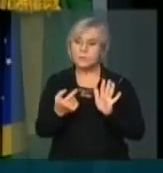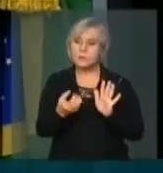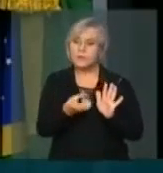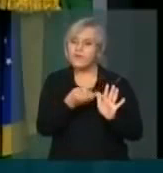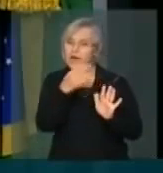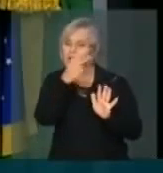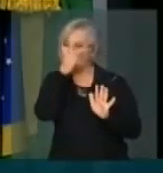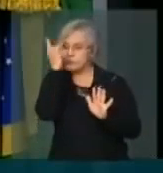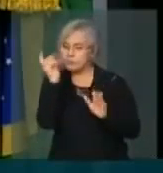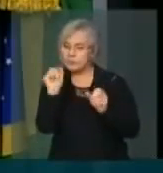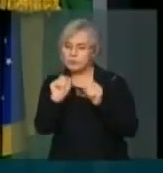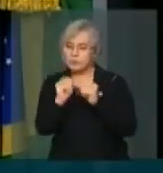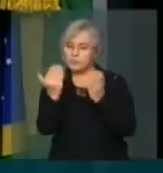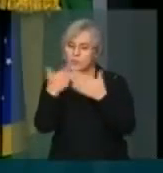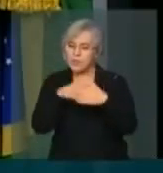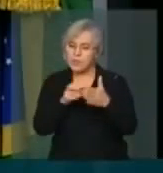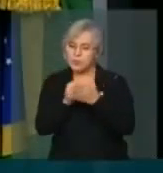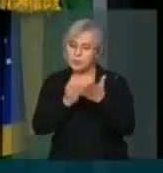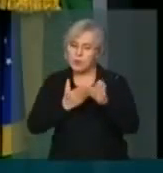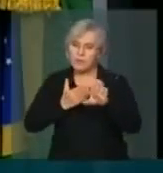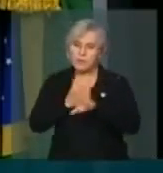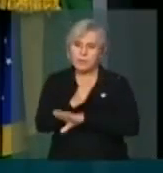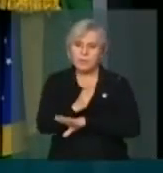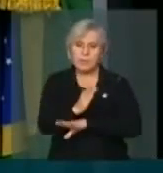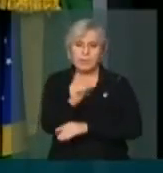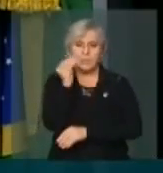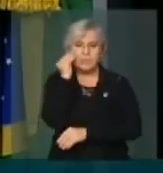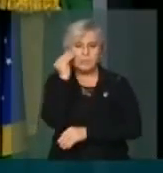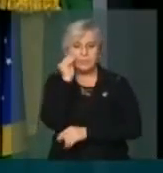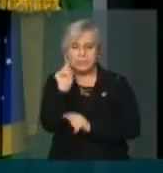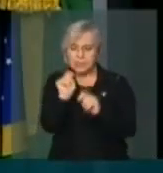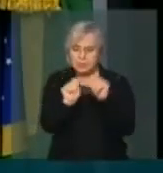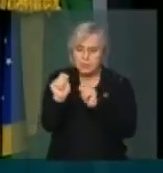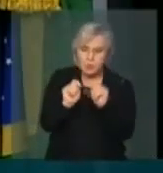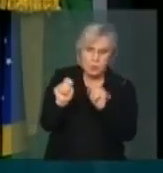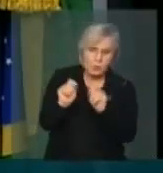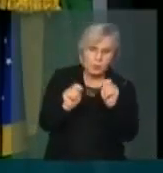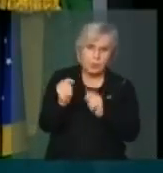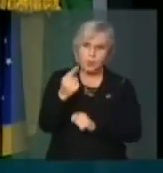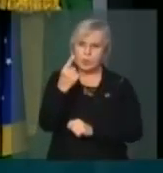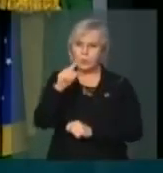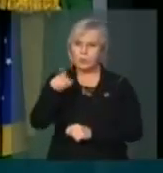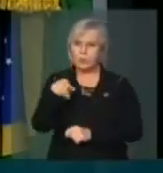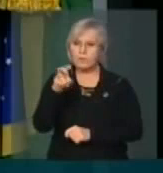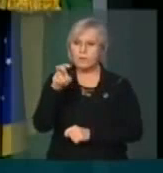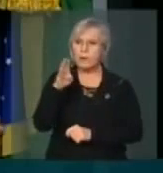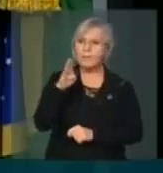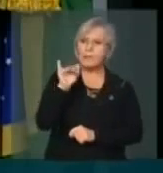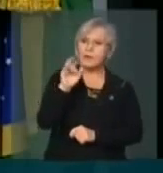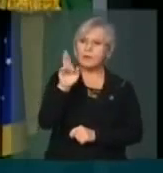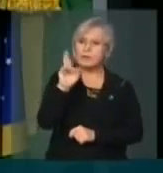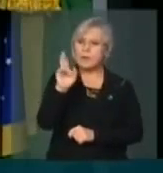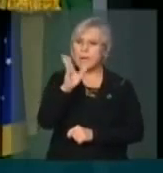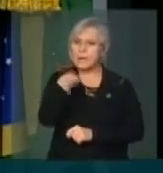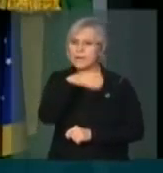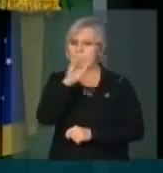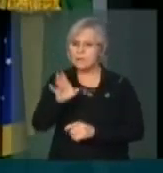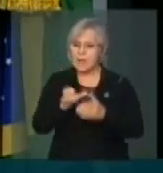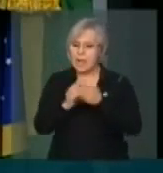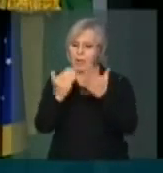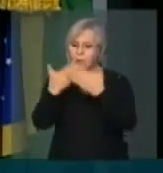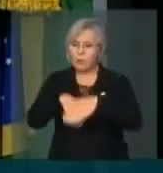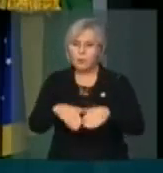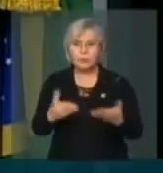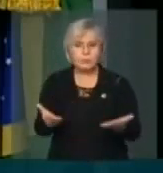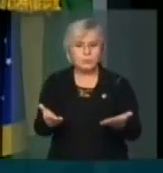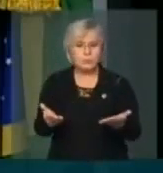concurseiros Brasil afora, tentando economizar 1,5 bilhão de reais, ele cancela concursos públicos.